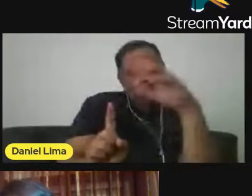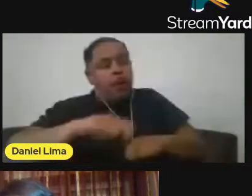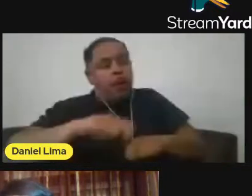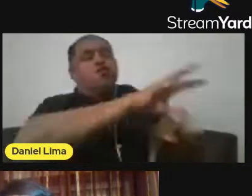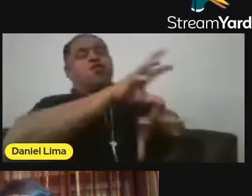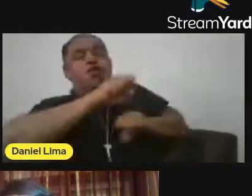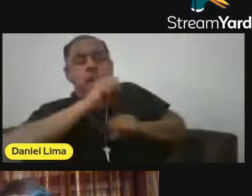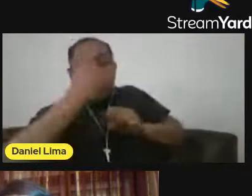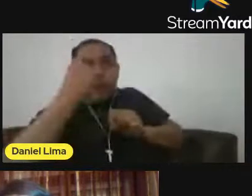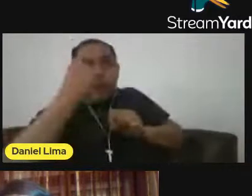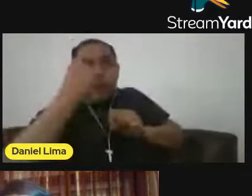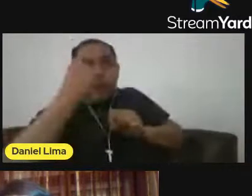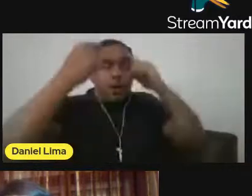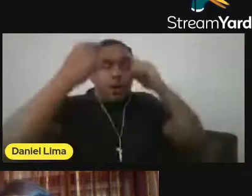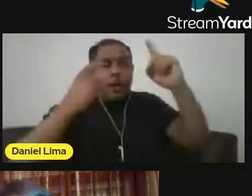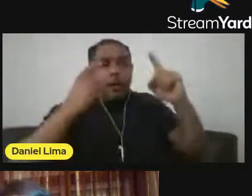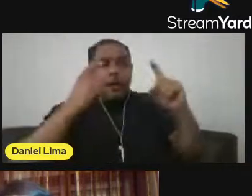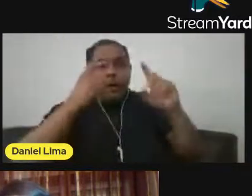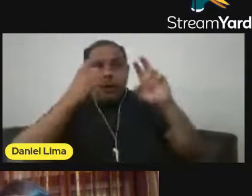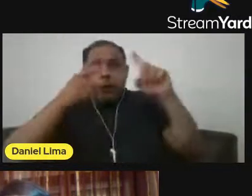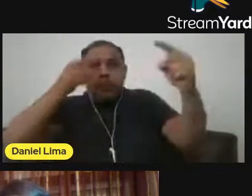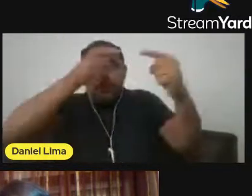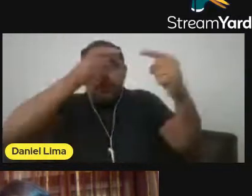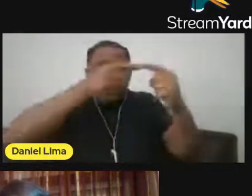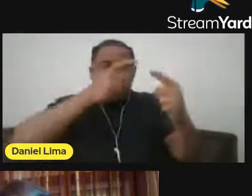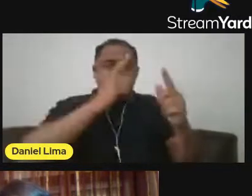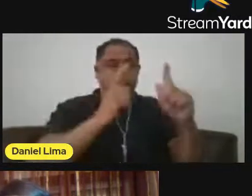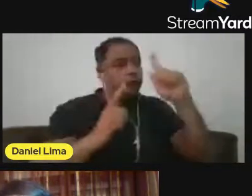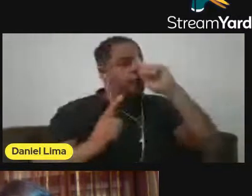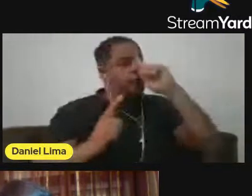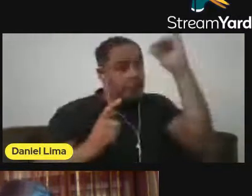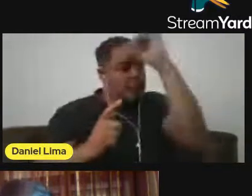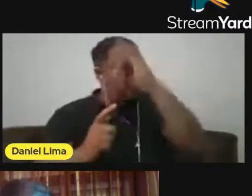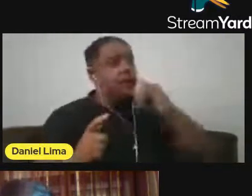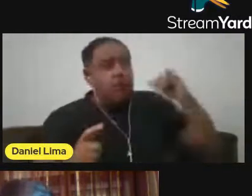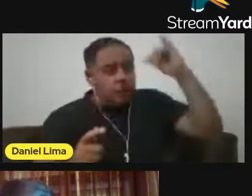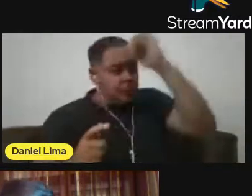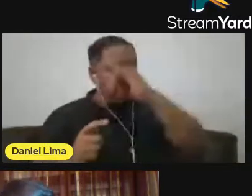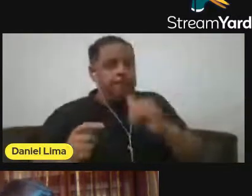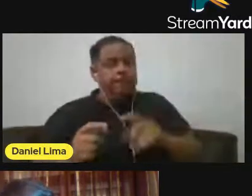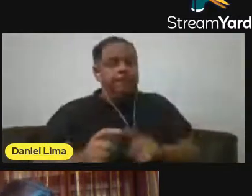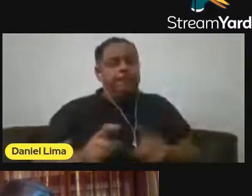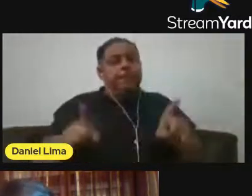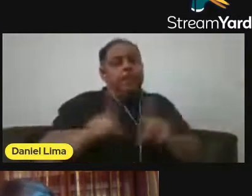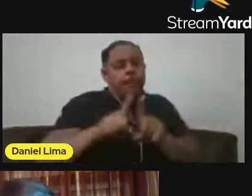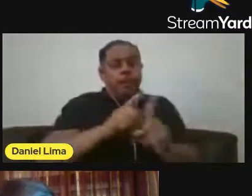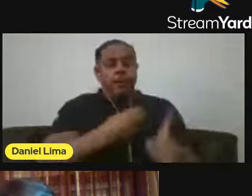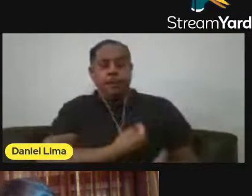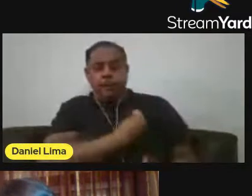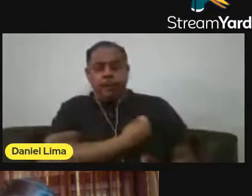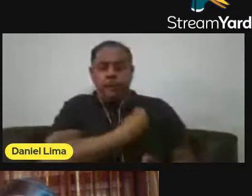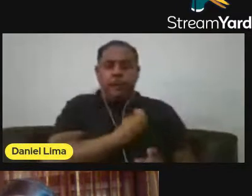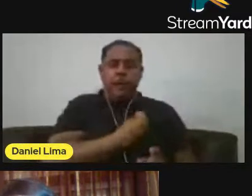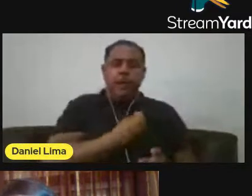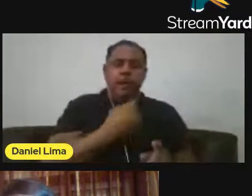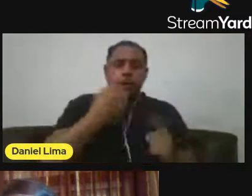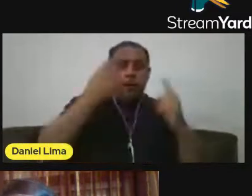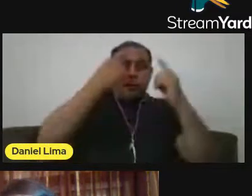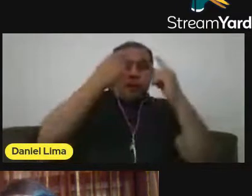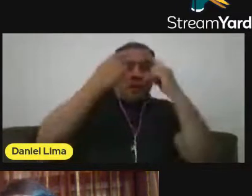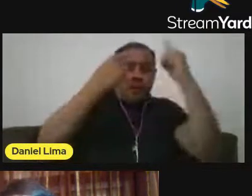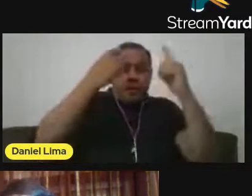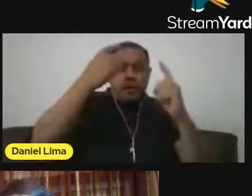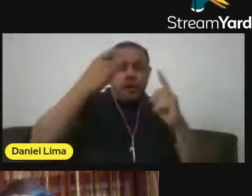Antiga, de ir beber aos ideais da Renascença, do Renascentismo,